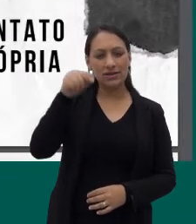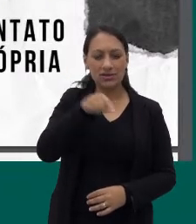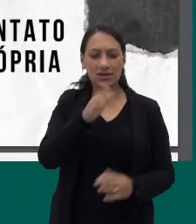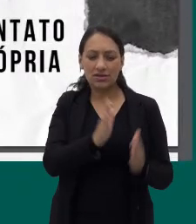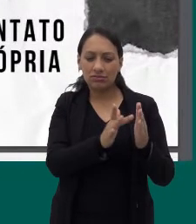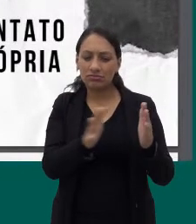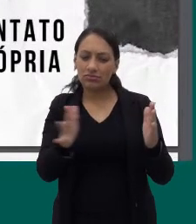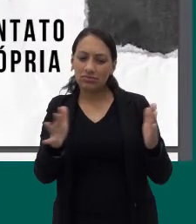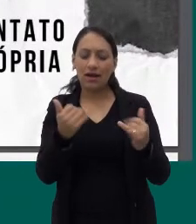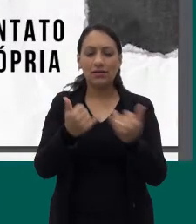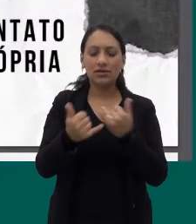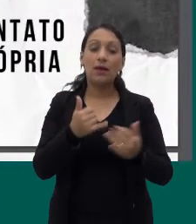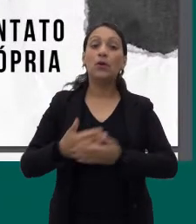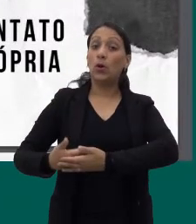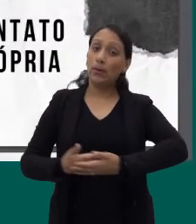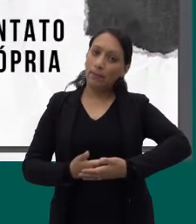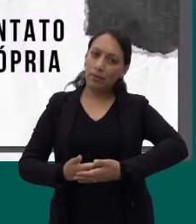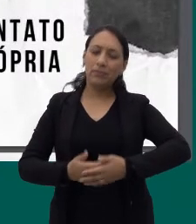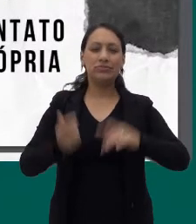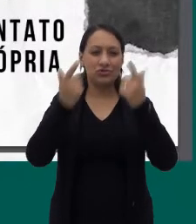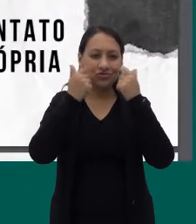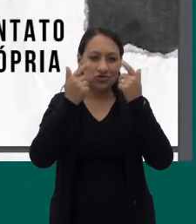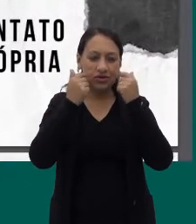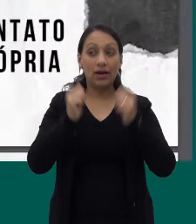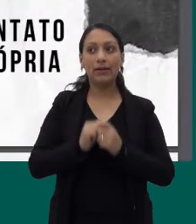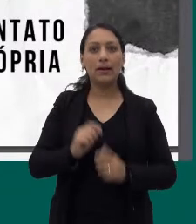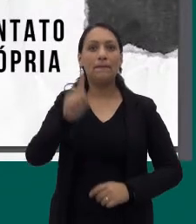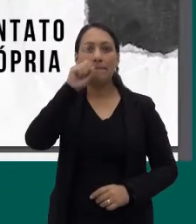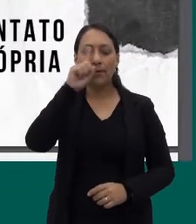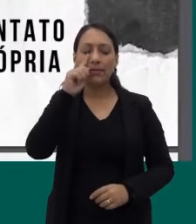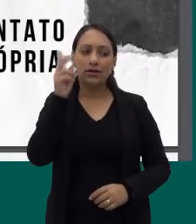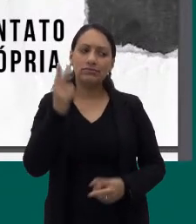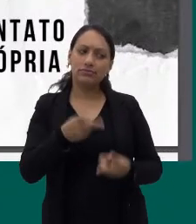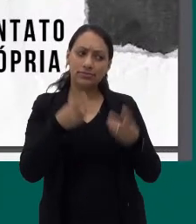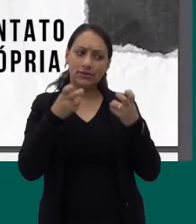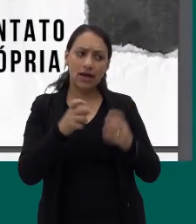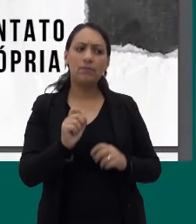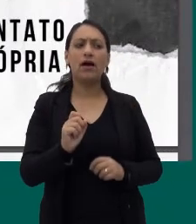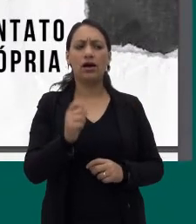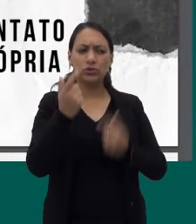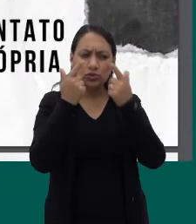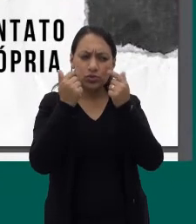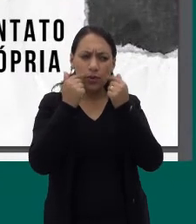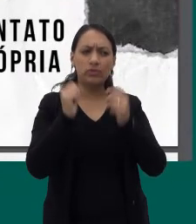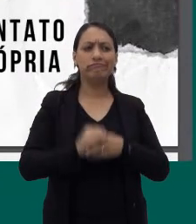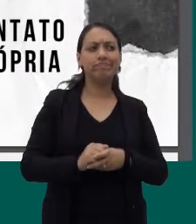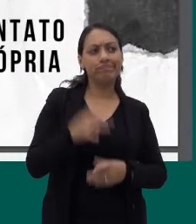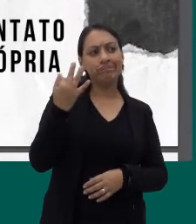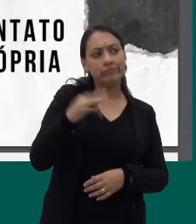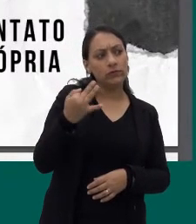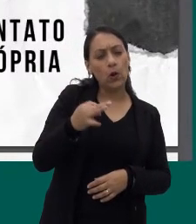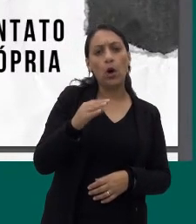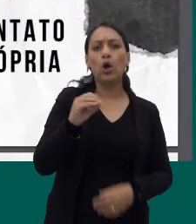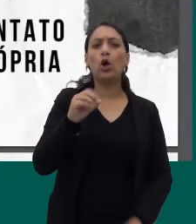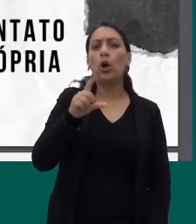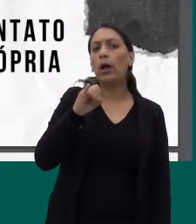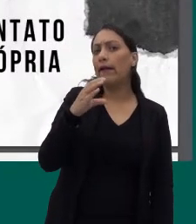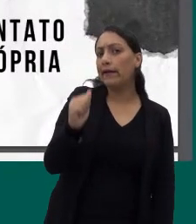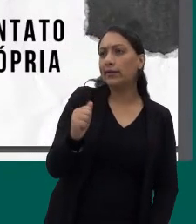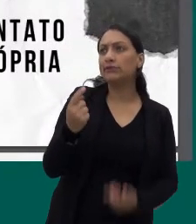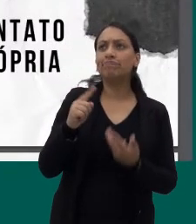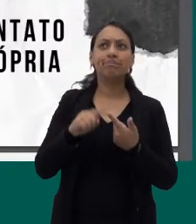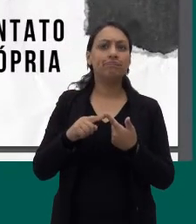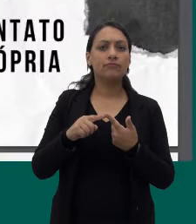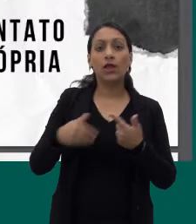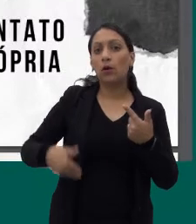é entre o bebê estar chorando, a mãe reconhecer que aquele choro é a dor é uma cólica, né? É uma